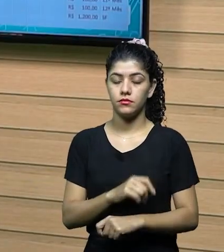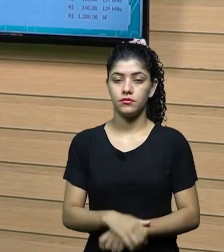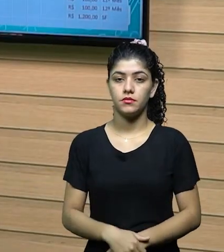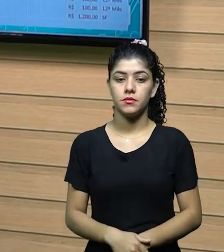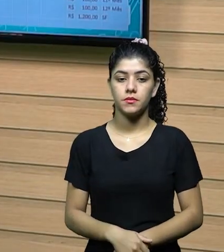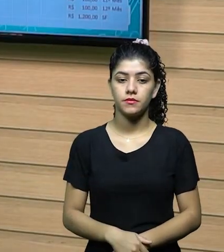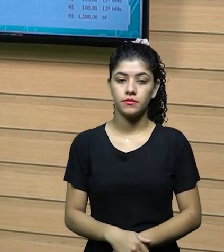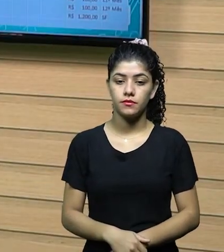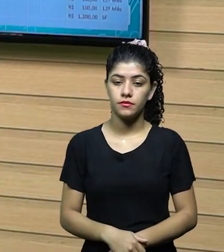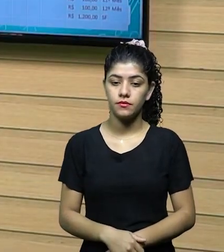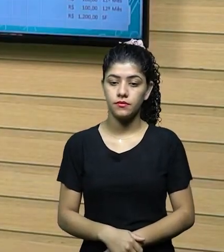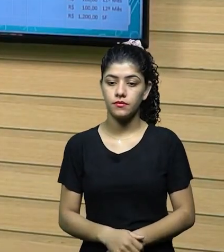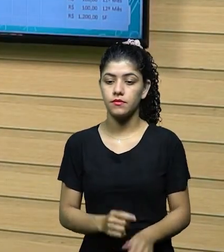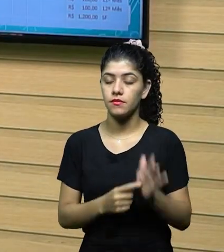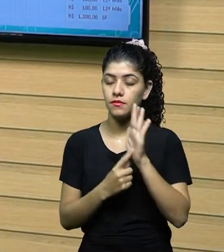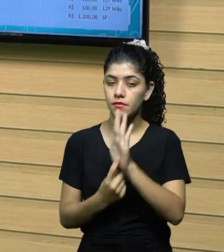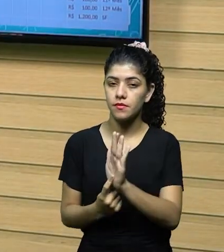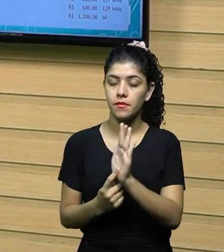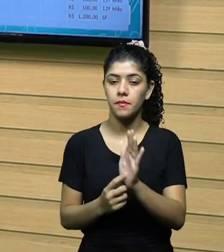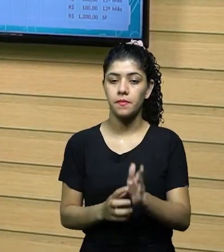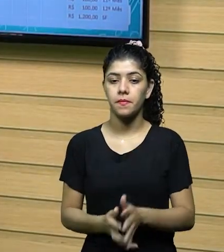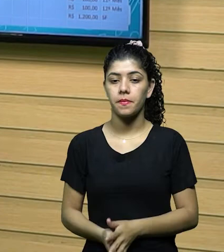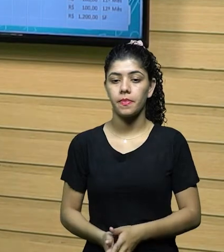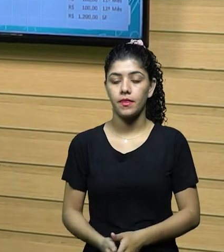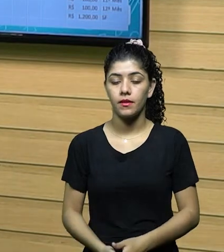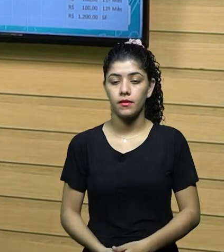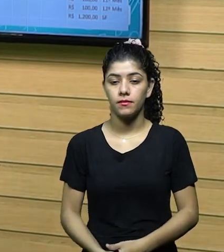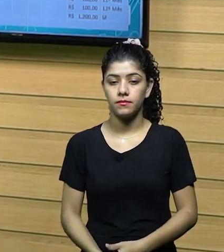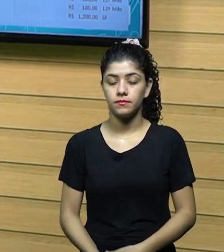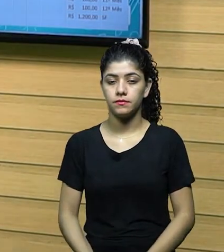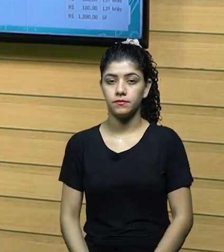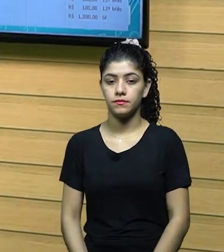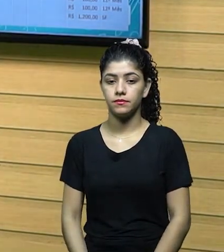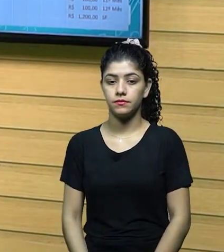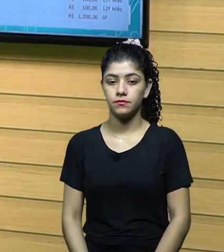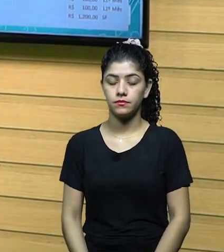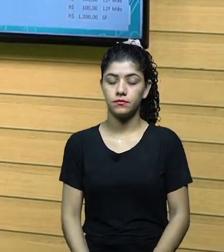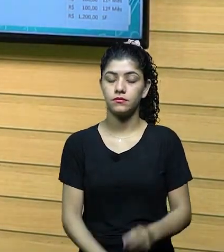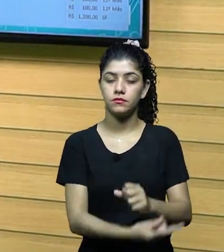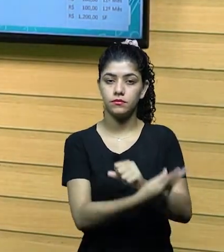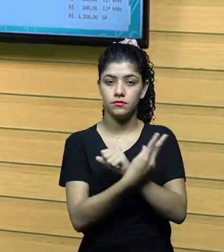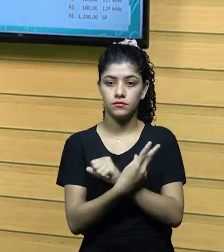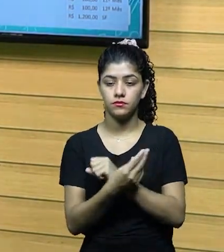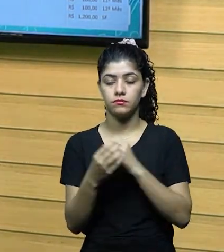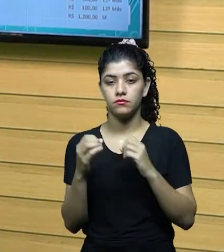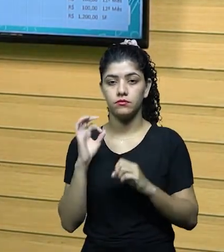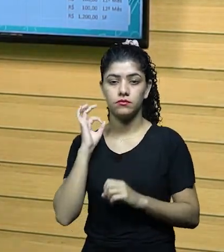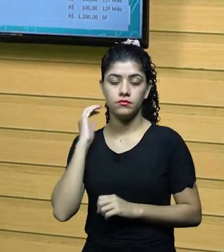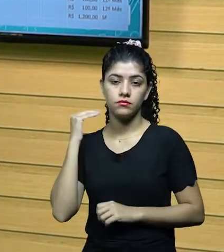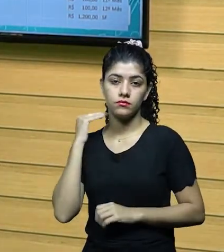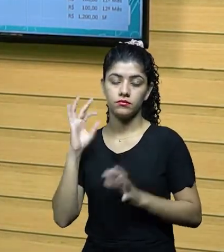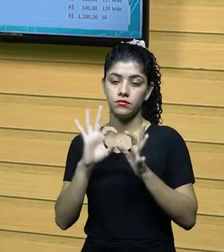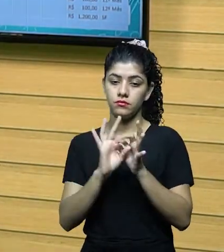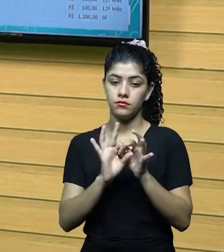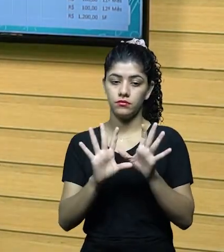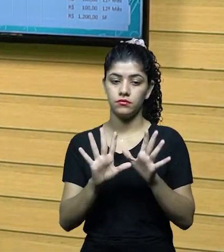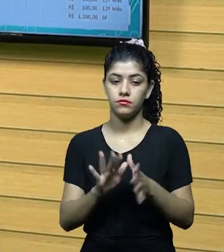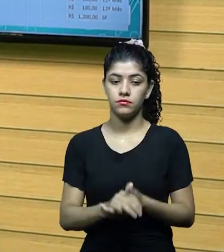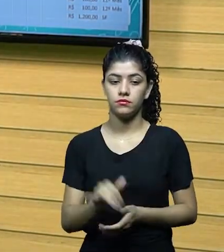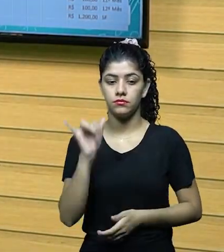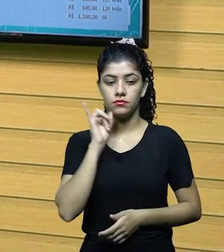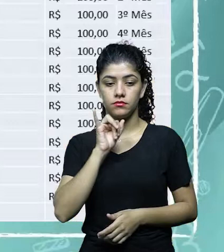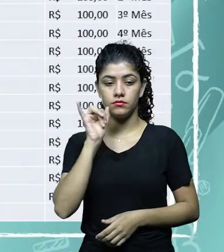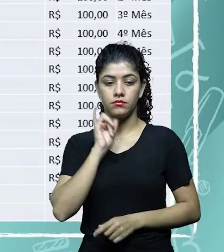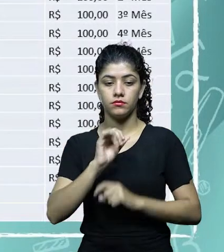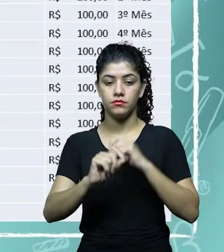agora uma simulação de um financiamento concedido pelo banco. Então,